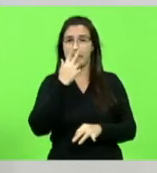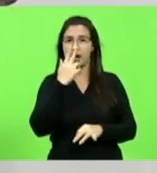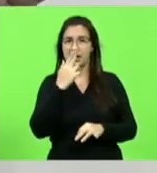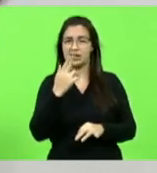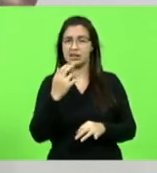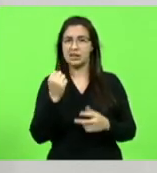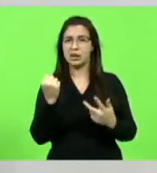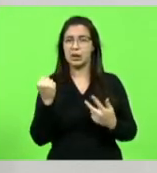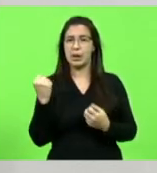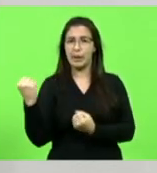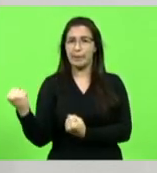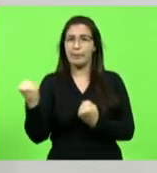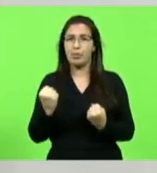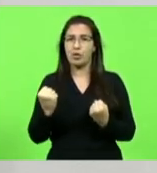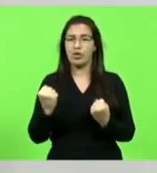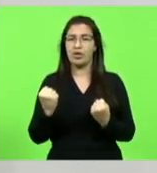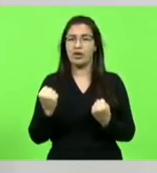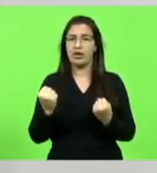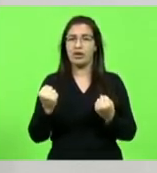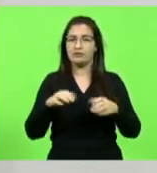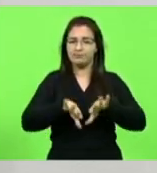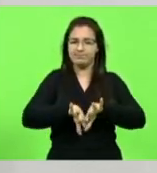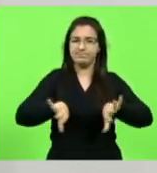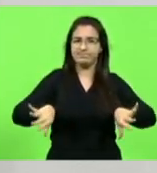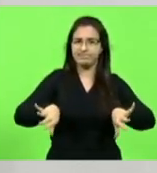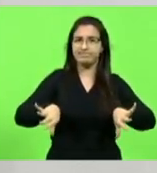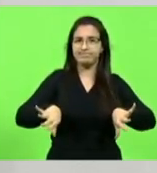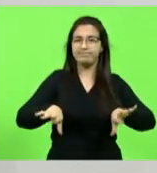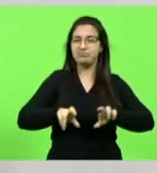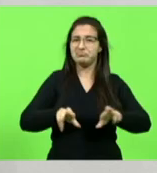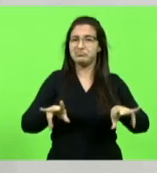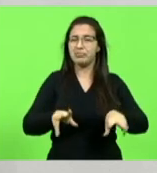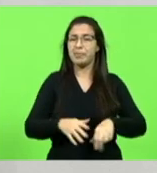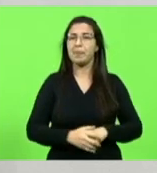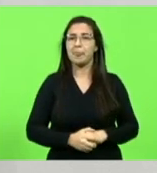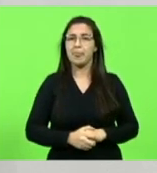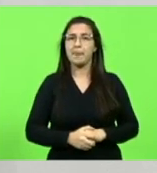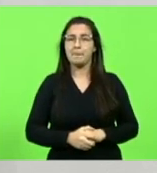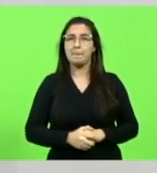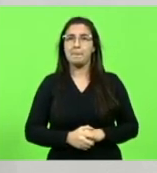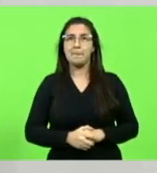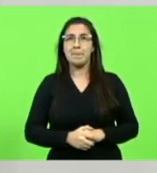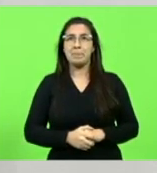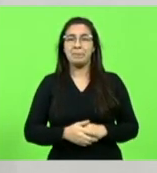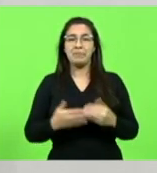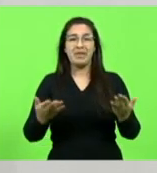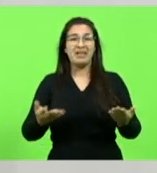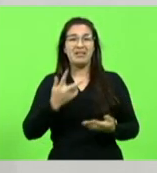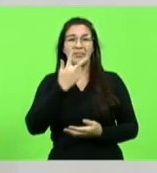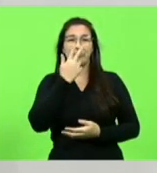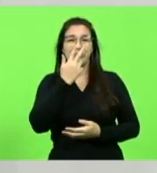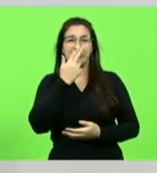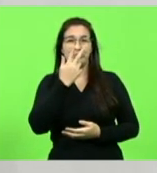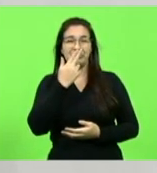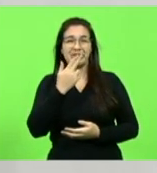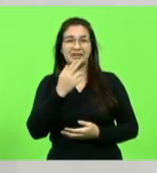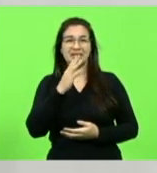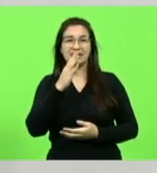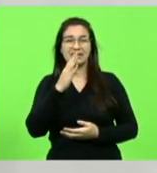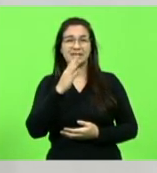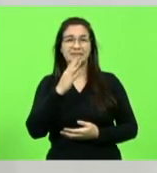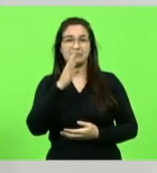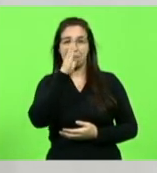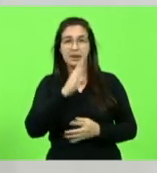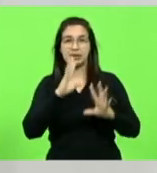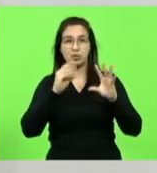É isso, são eles. E assim continuam mantendo Florianópolis como esse triste exemplo para o Brasil inteiro.